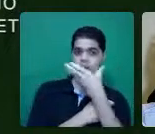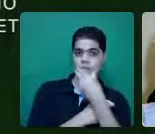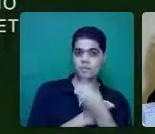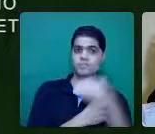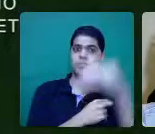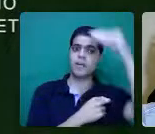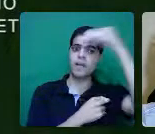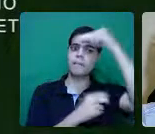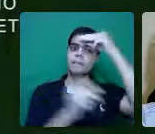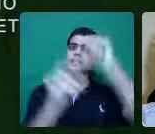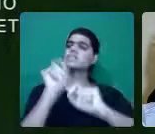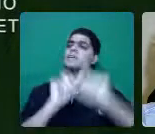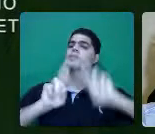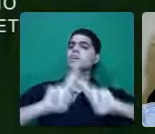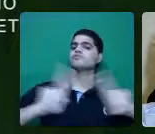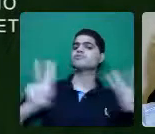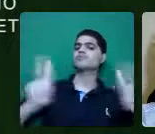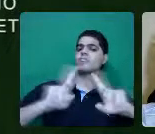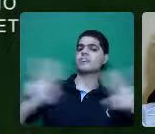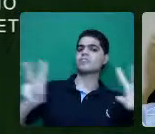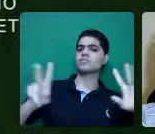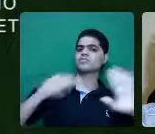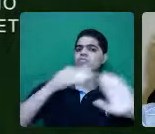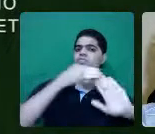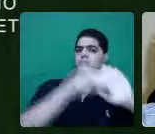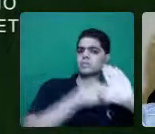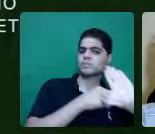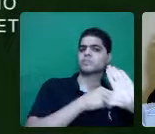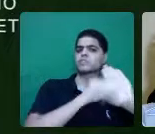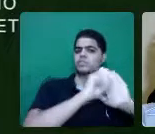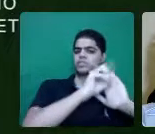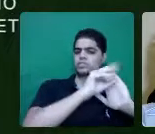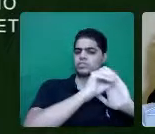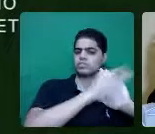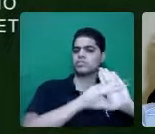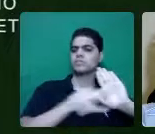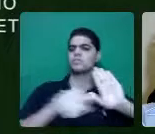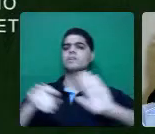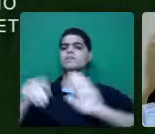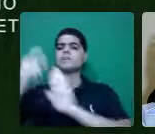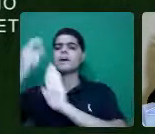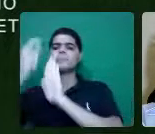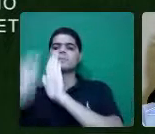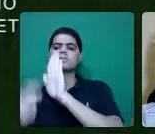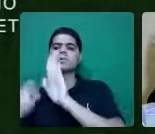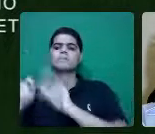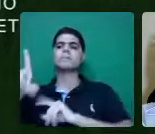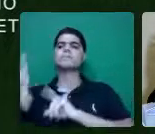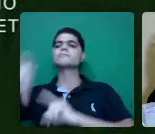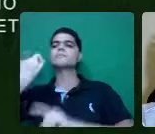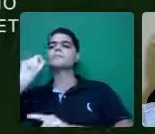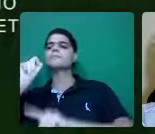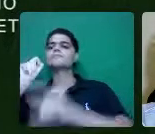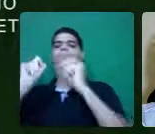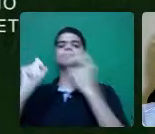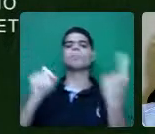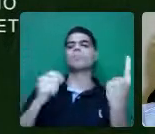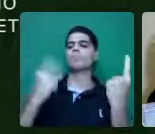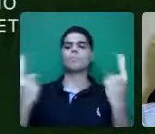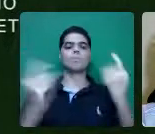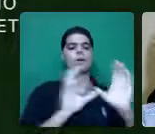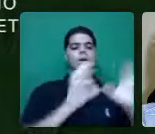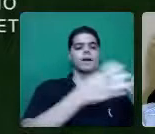o que diferencia dos mentores, né? A gente vai destinar um padrinho ou madrinha para cada equipe, que é como